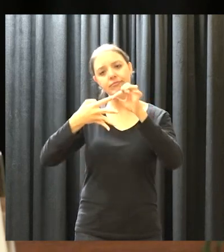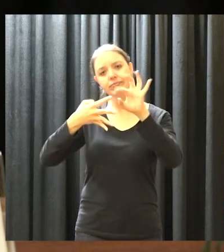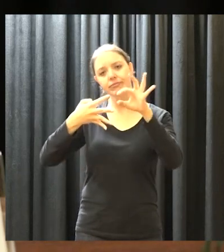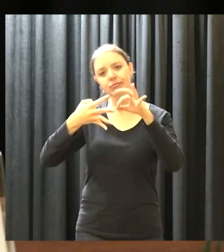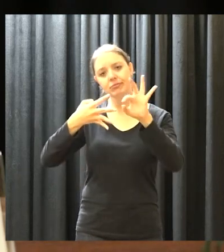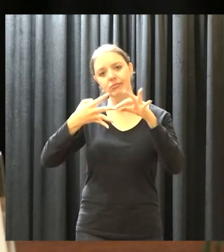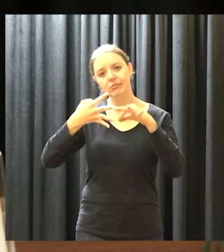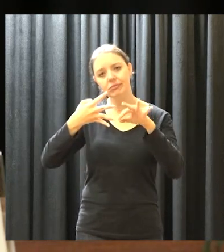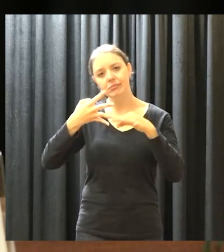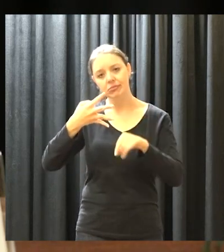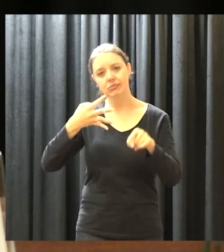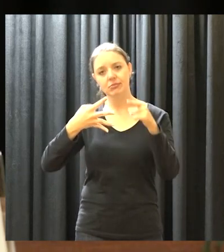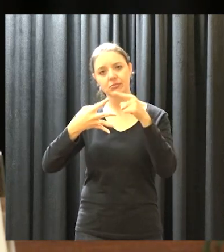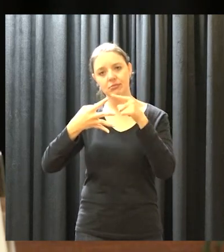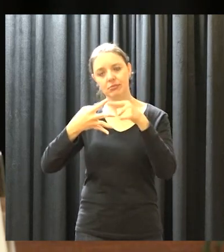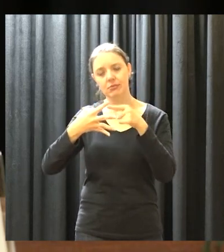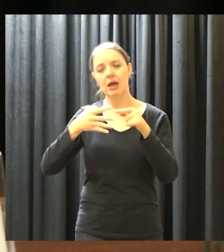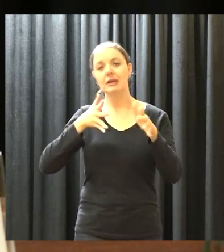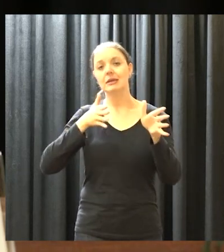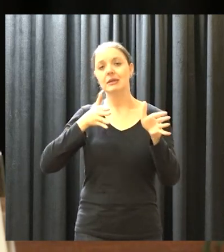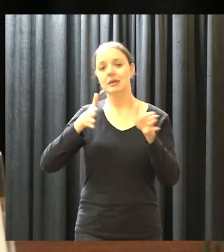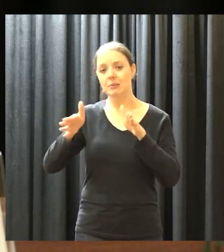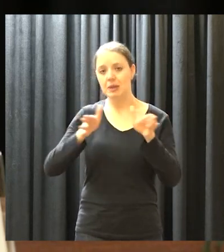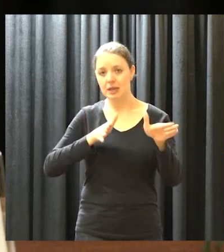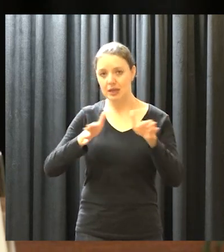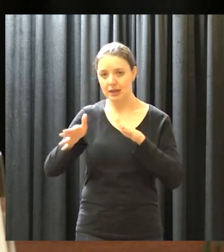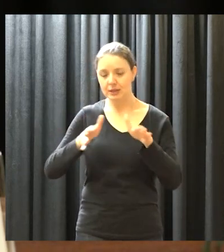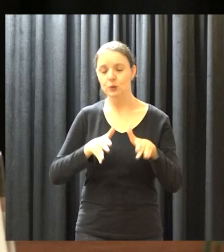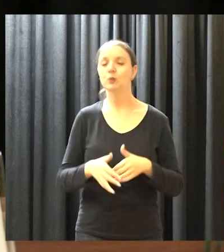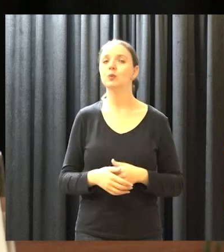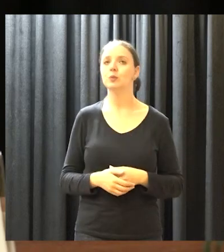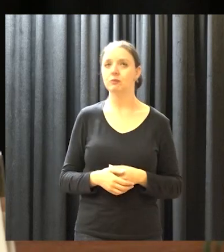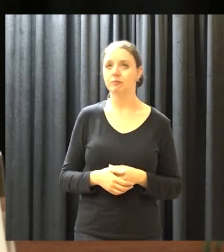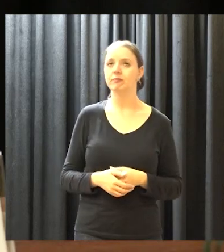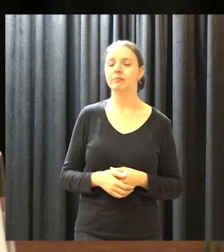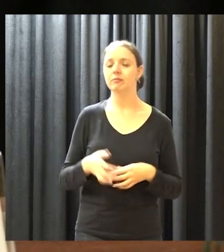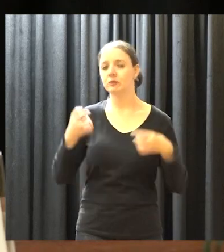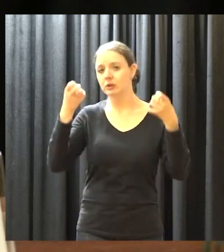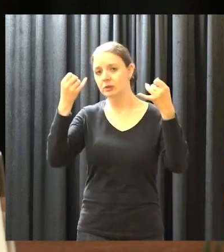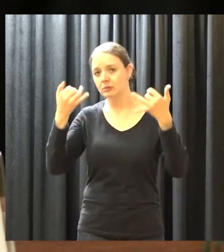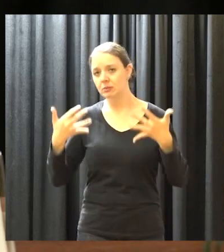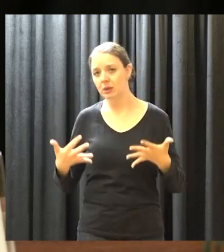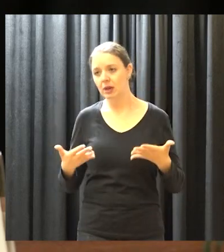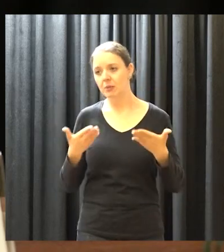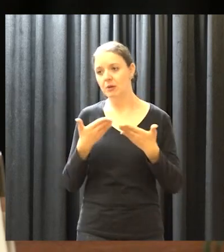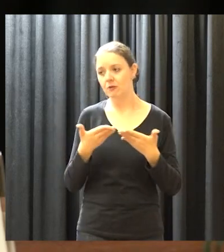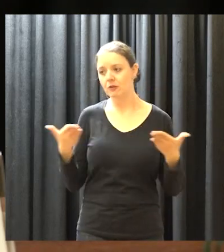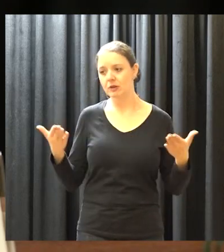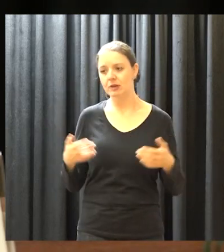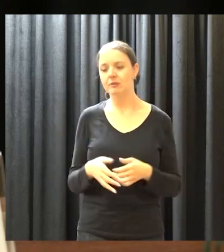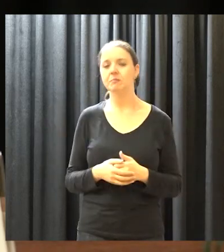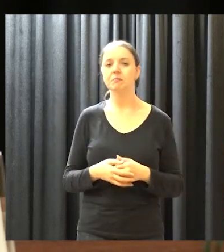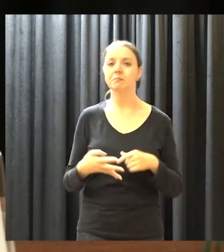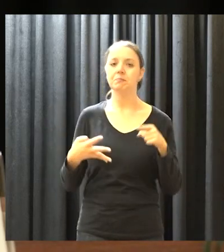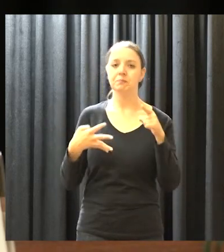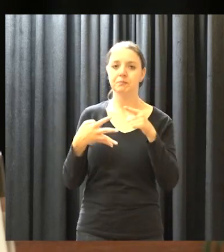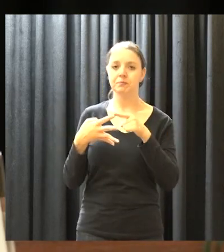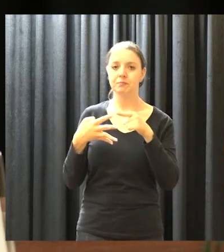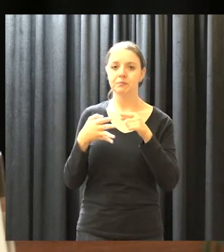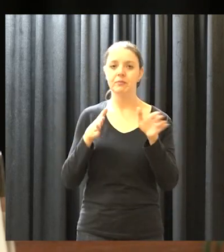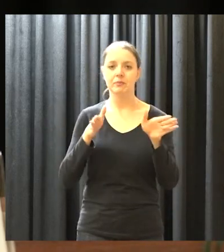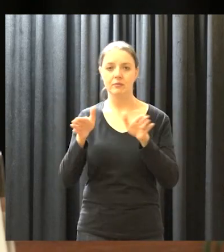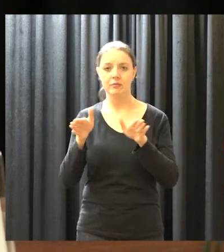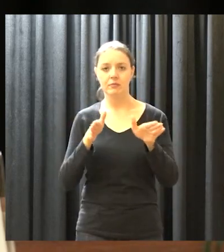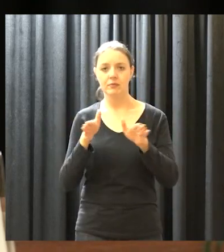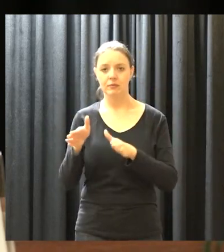claro, é a questão da acessibilidade, e eu vou falar disso, né? Talvez seja mais de quatro. Mas a primeira é a acessibilidade, eu vou falar sobre